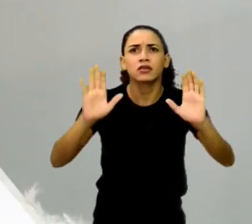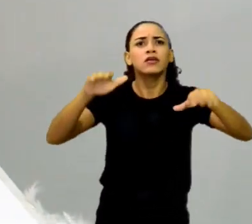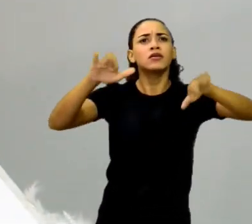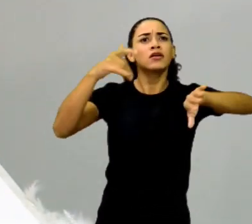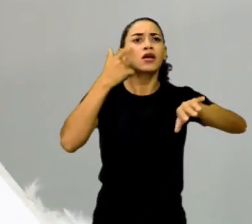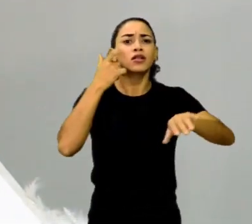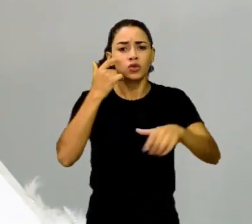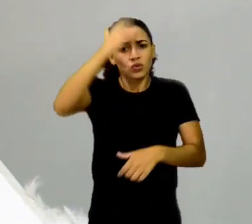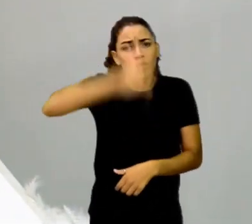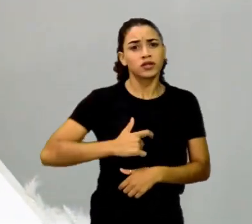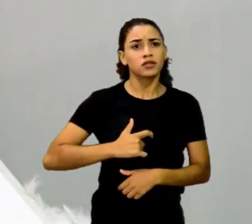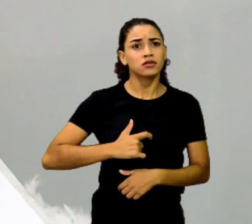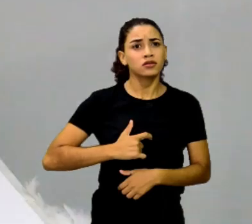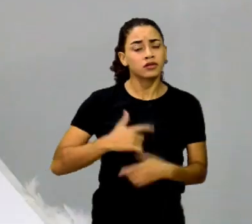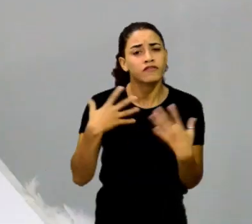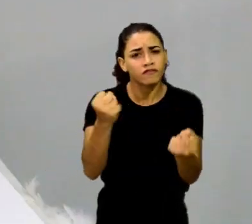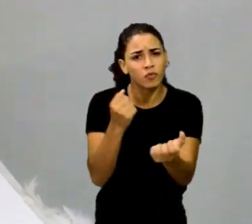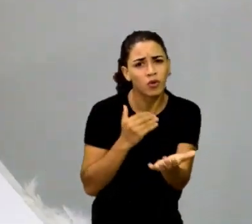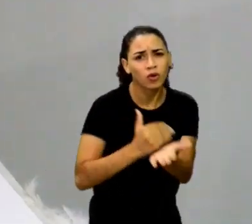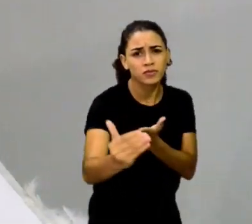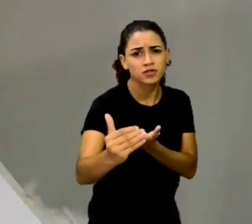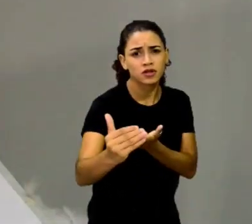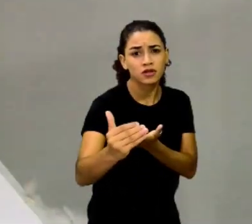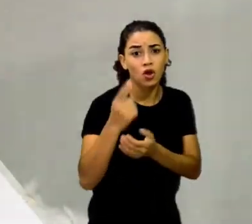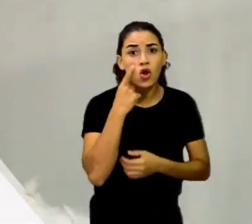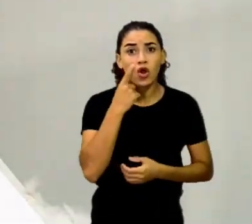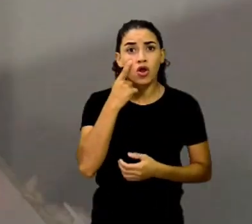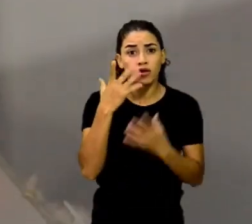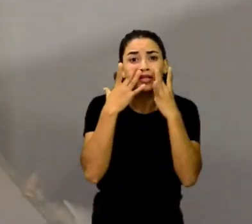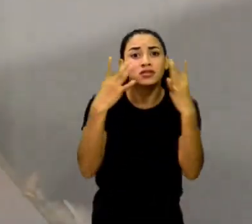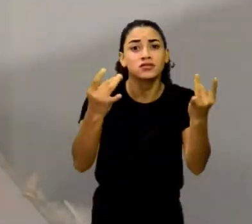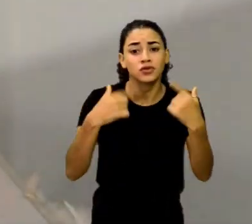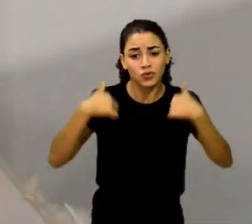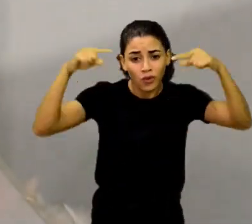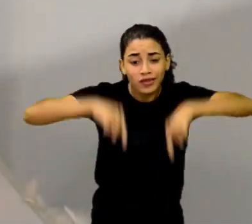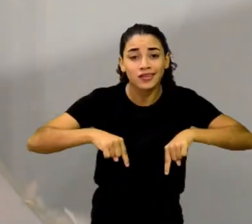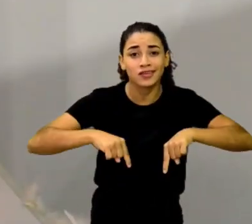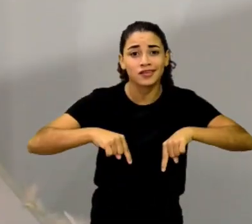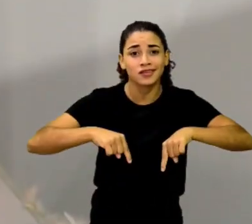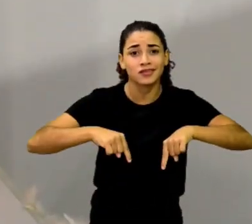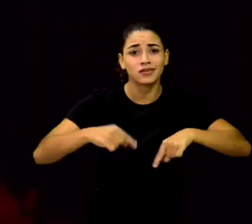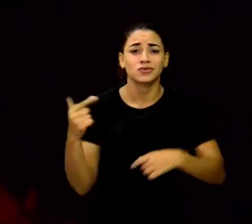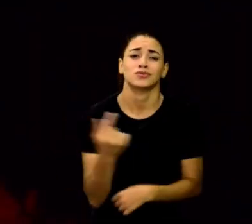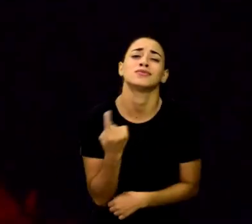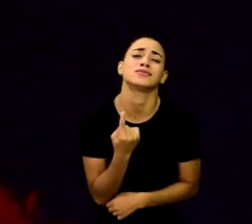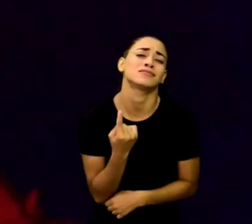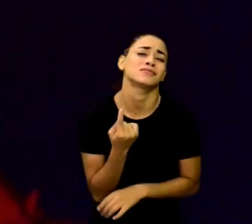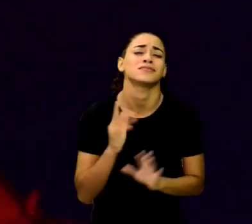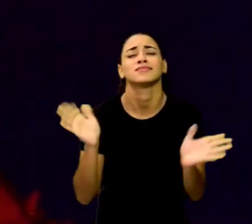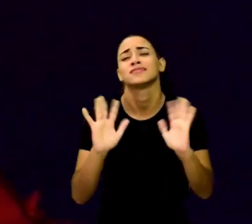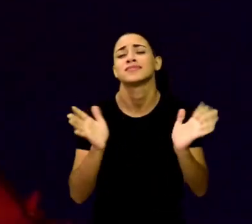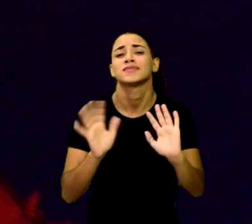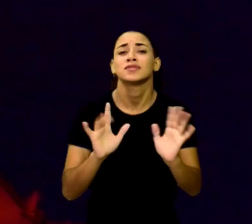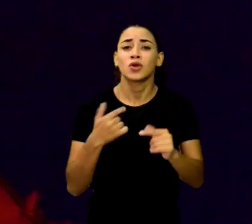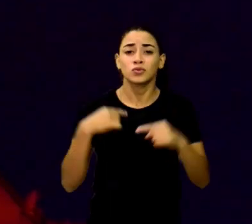eu tô aqui, ó. Vamos começar, pessoal. Ó, presta atenção, eu tô aqui. Não me deixa sozinha, não.